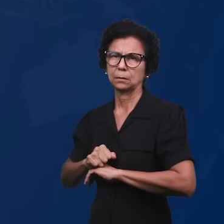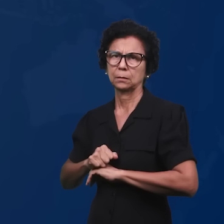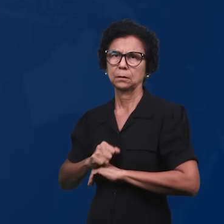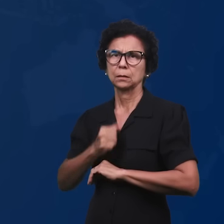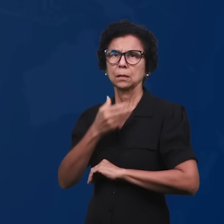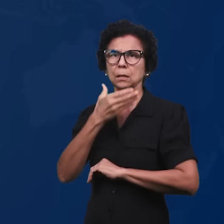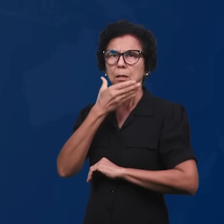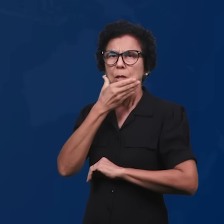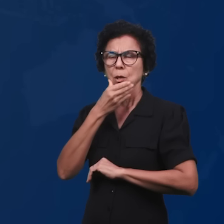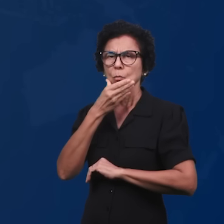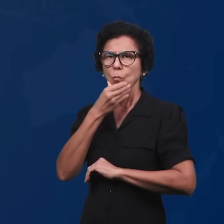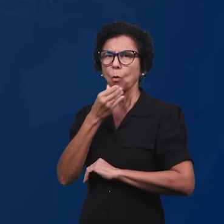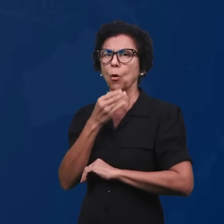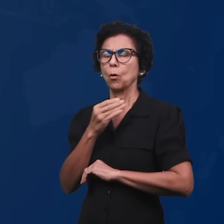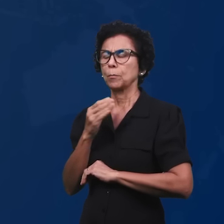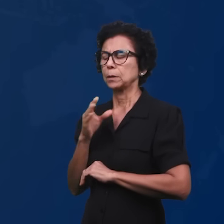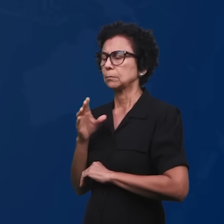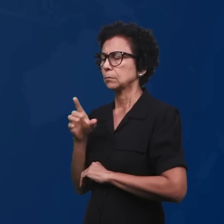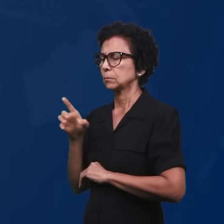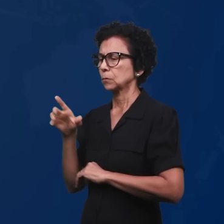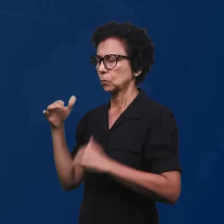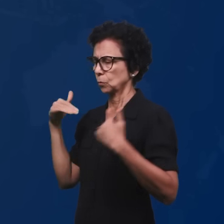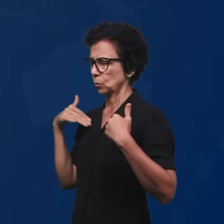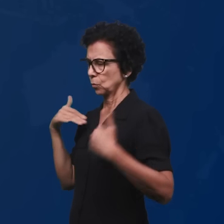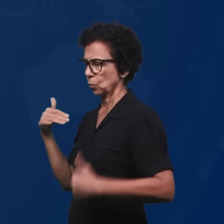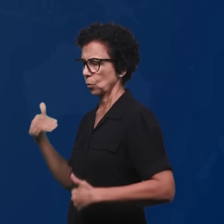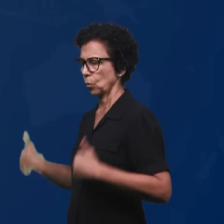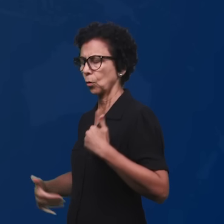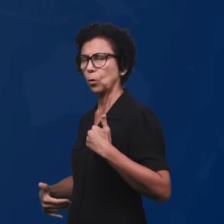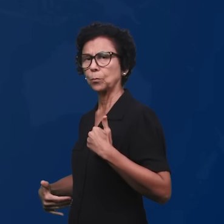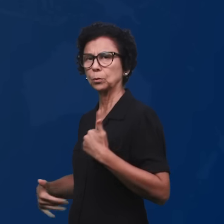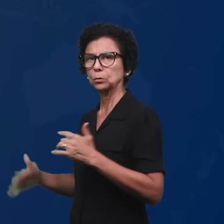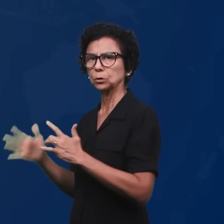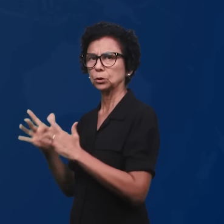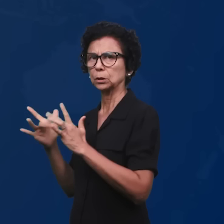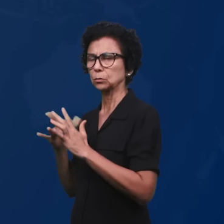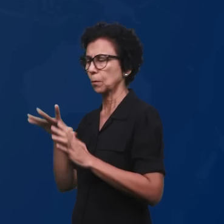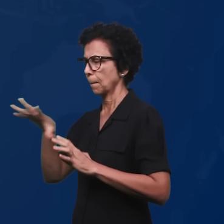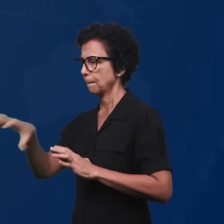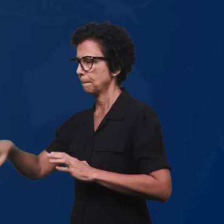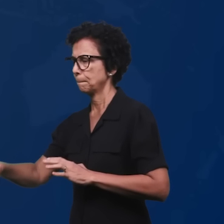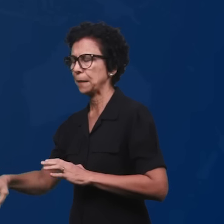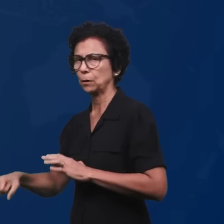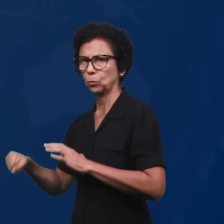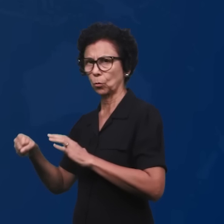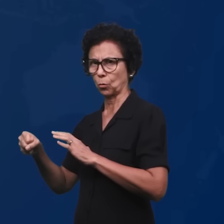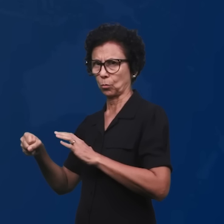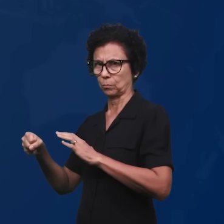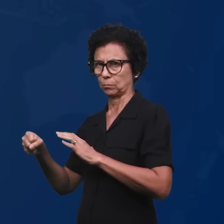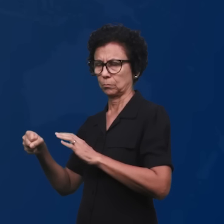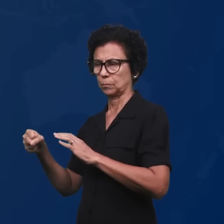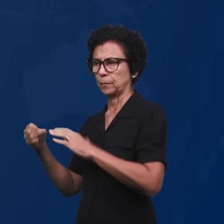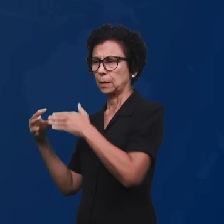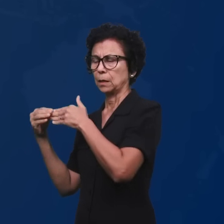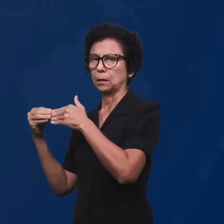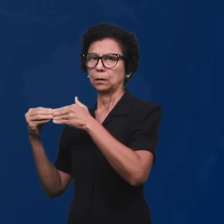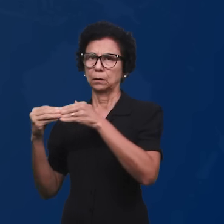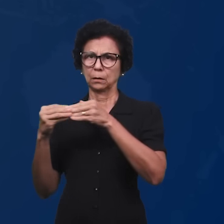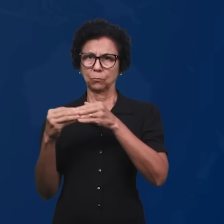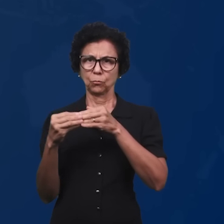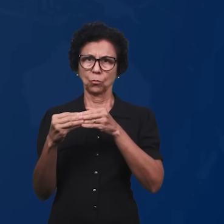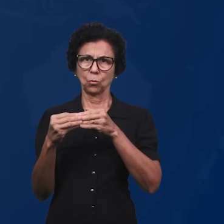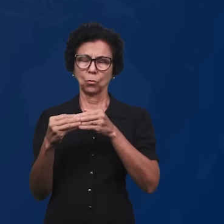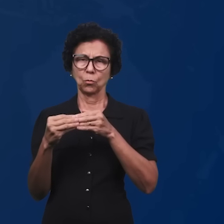lençol e pôs no seu sepulcro novo, que havia aberto em rocha,